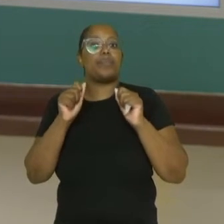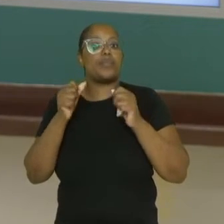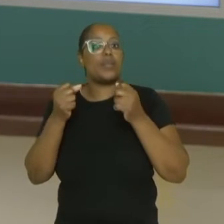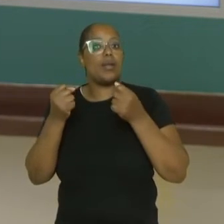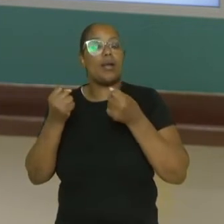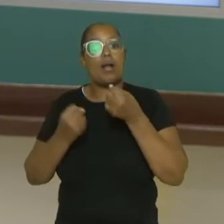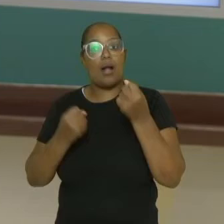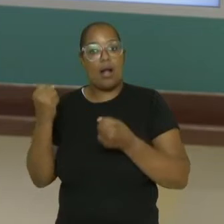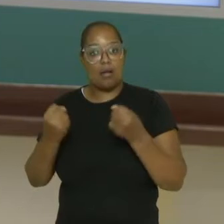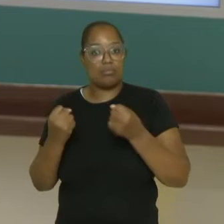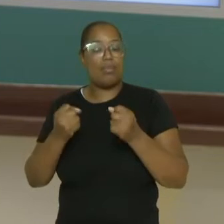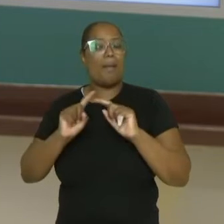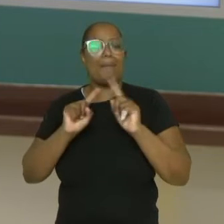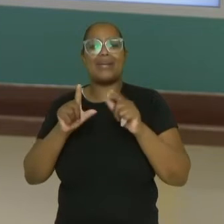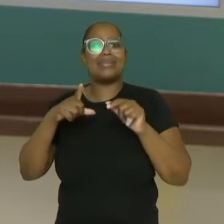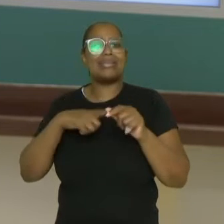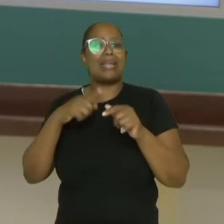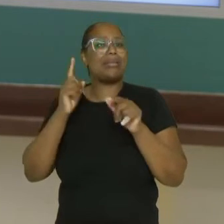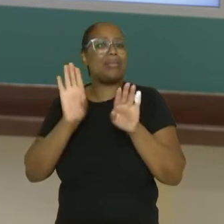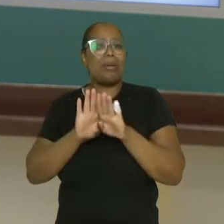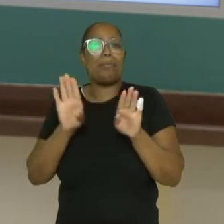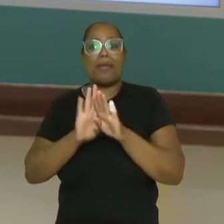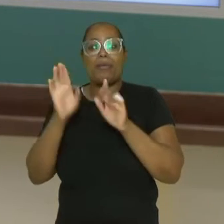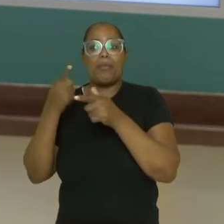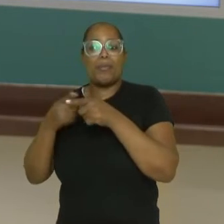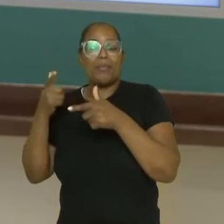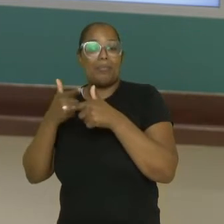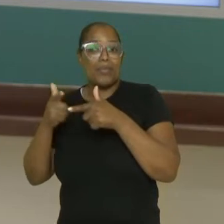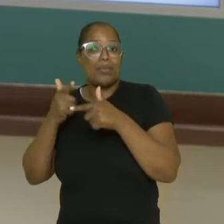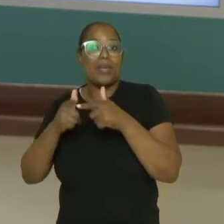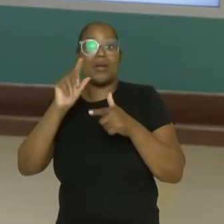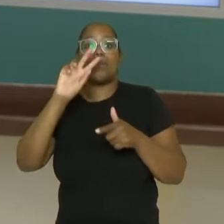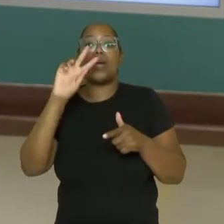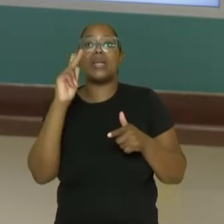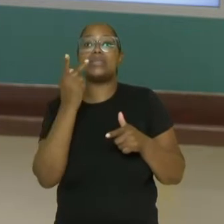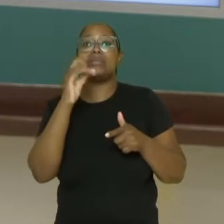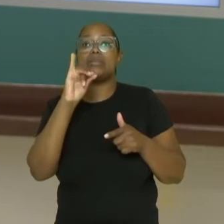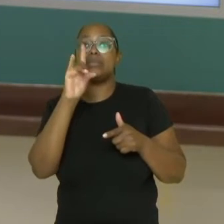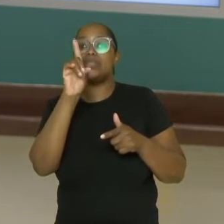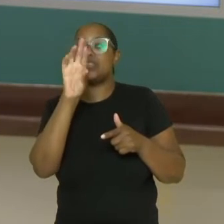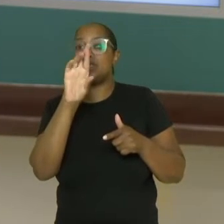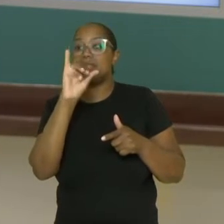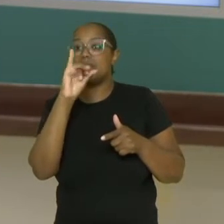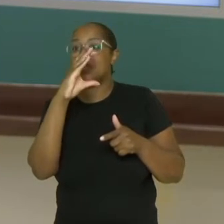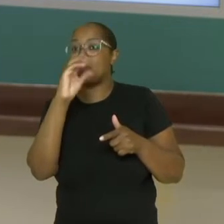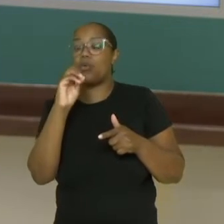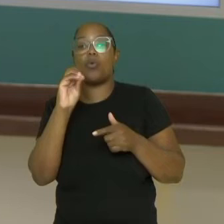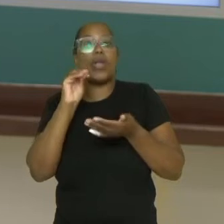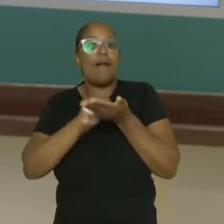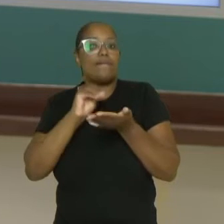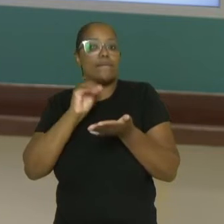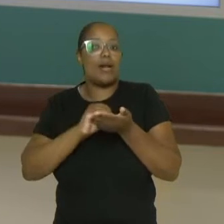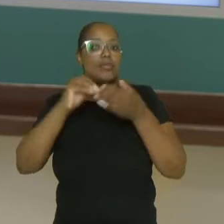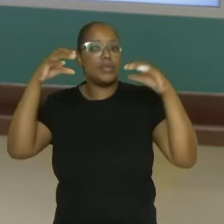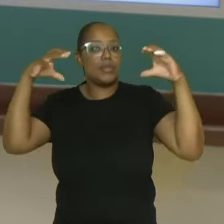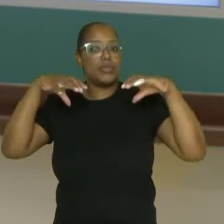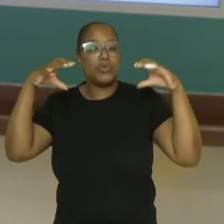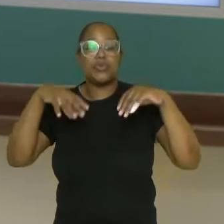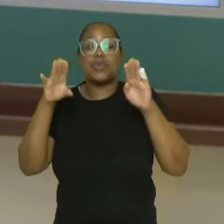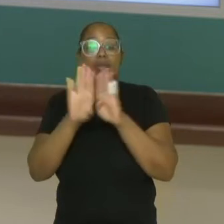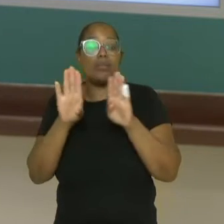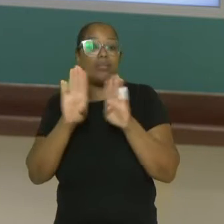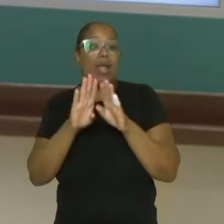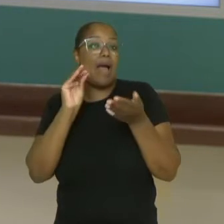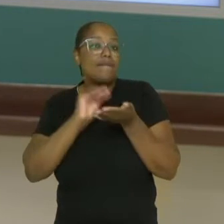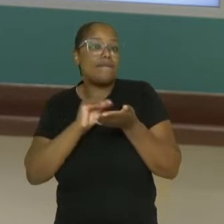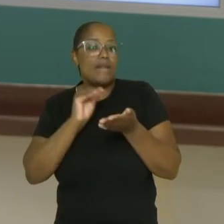uma crise hídrica, provocada, claro, pela ausência de chuvas, mas também essa falta de cuidado das pessoas